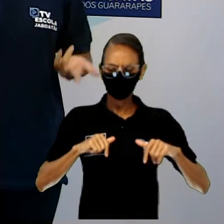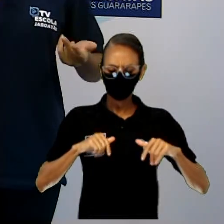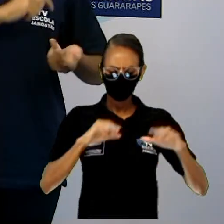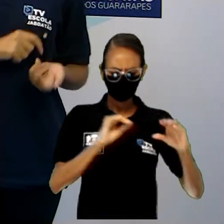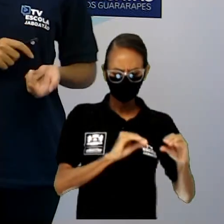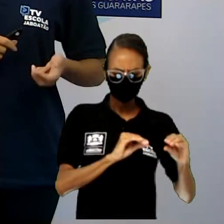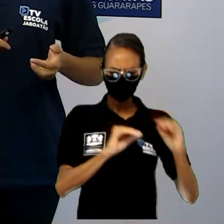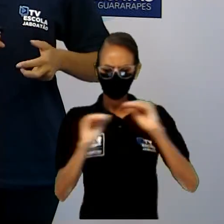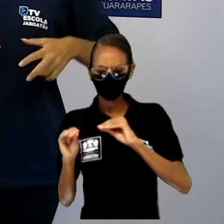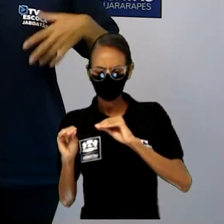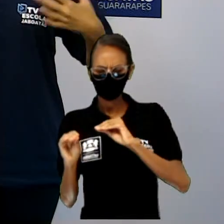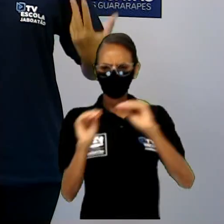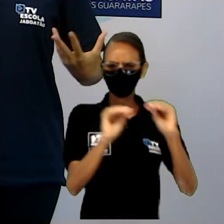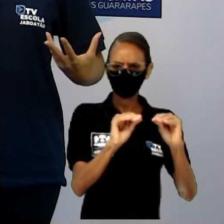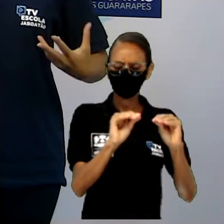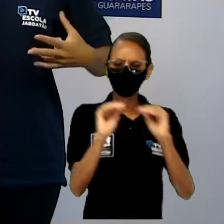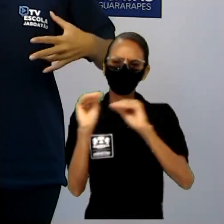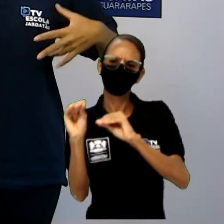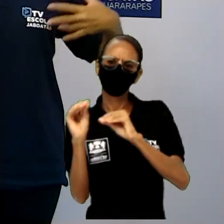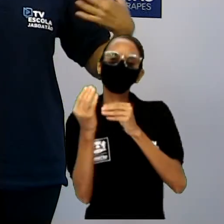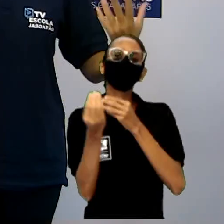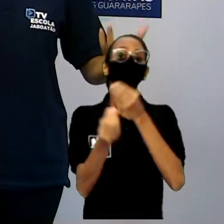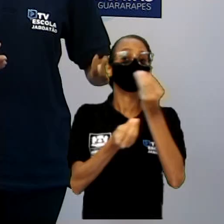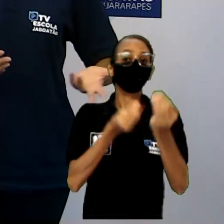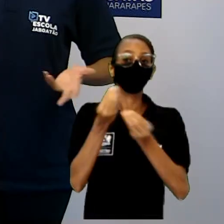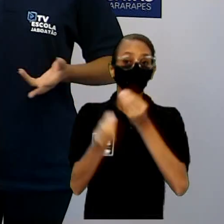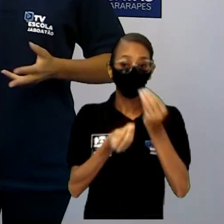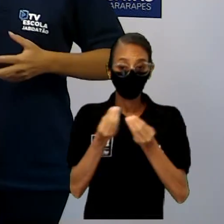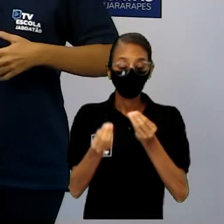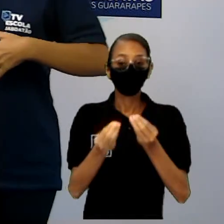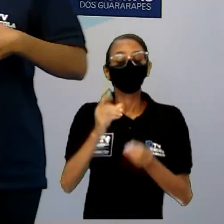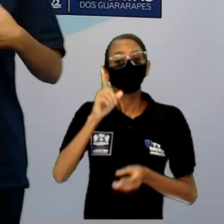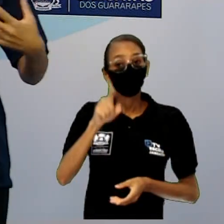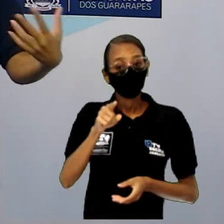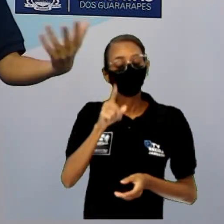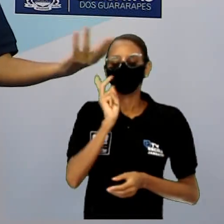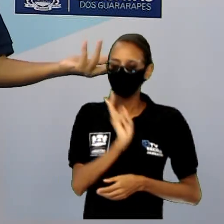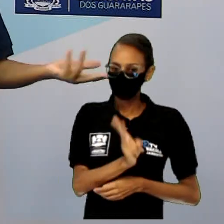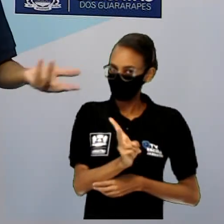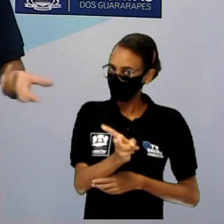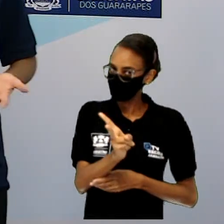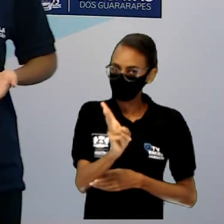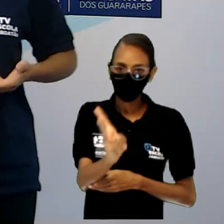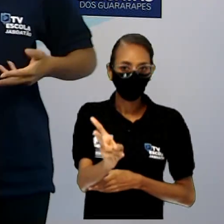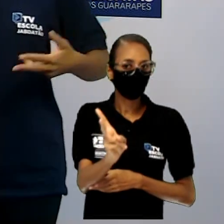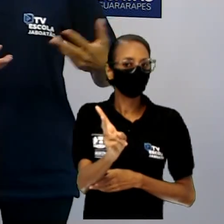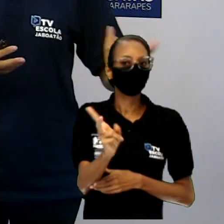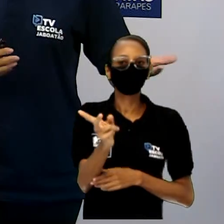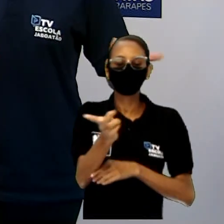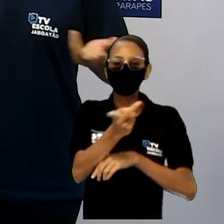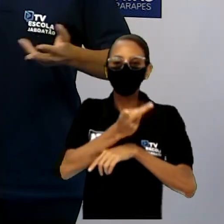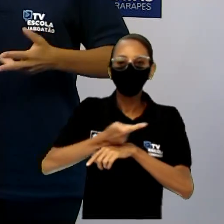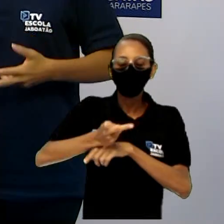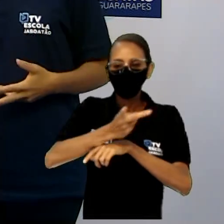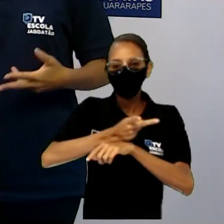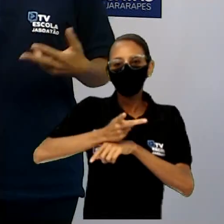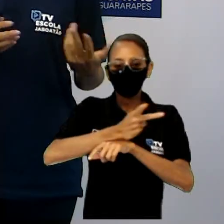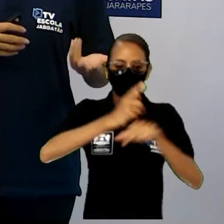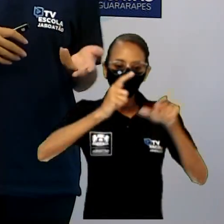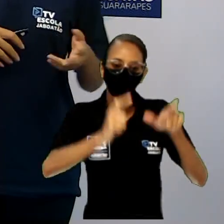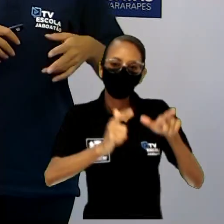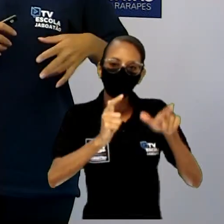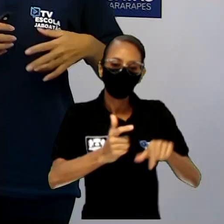é que quer dizer isso, professora? Quer dizer que eles sempre estavam ali, andando em busca de terras que fossem